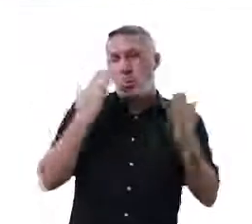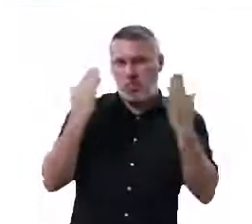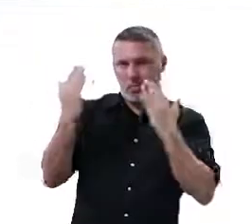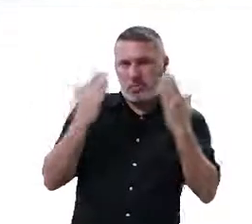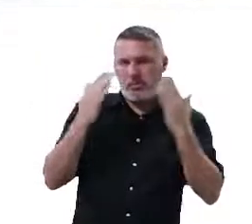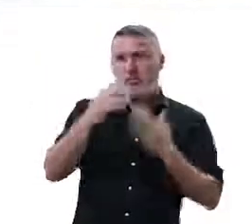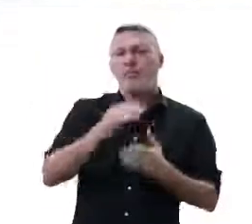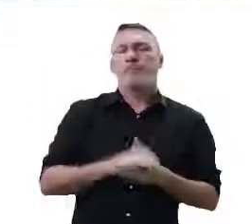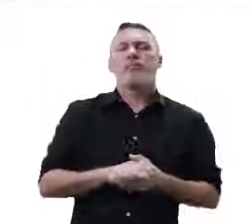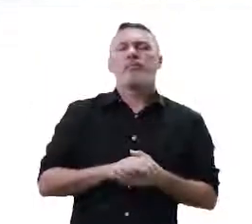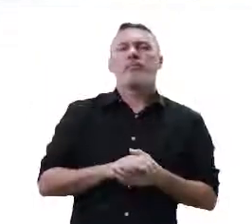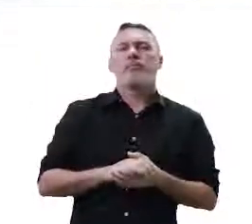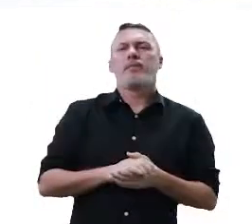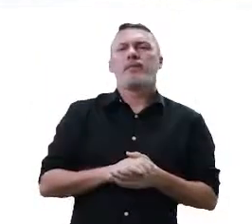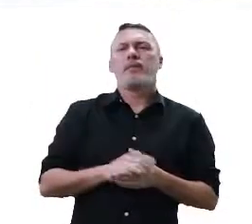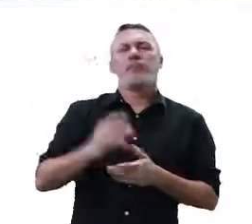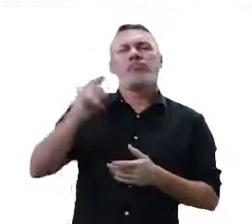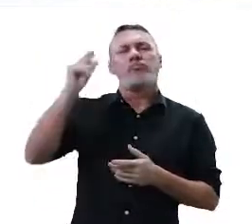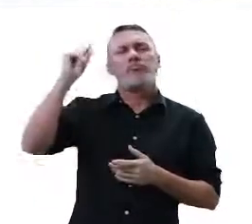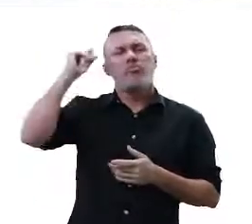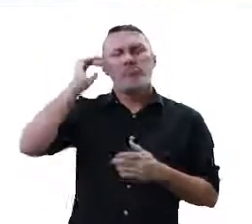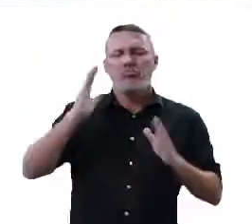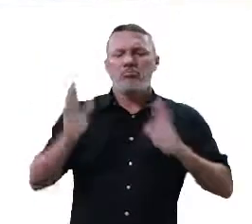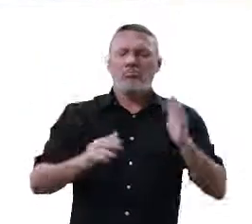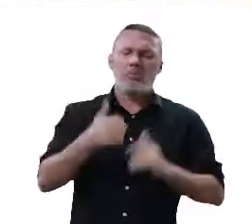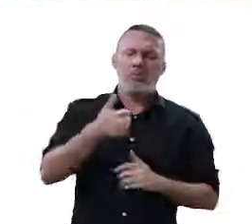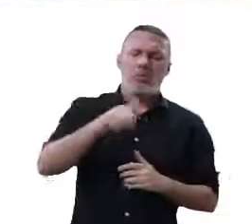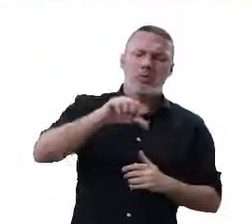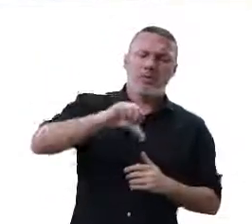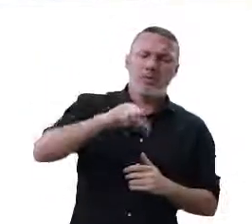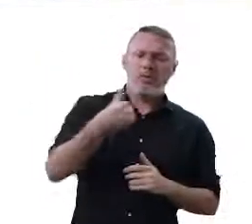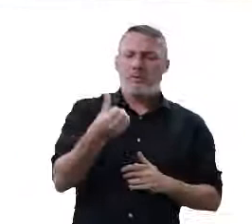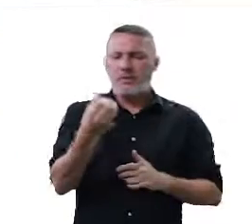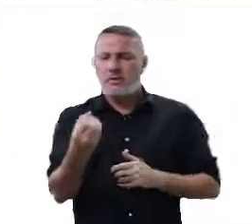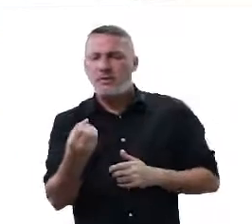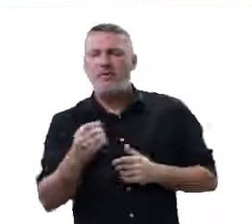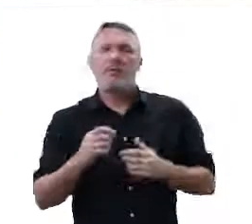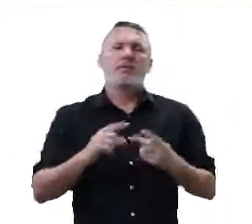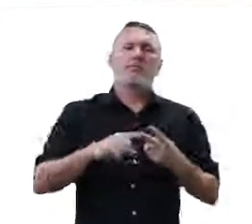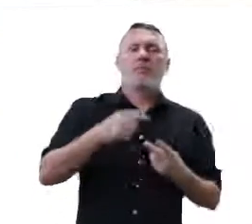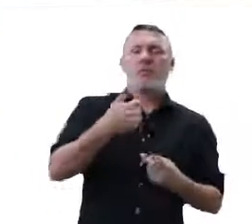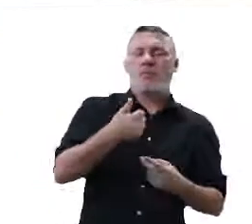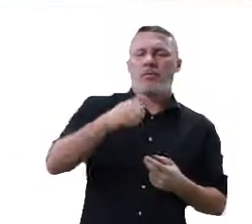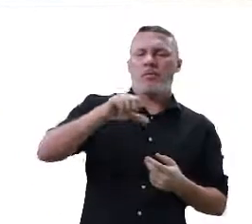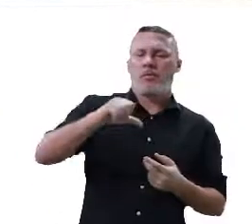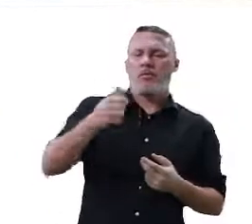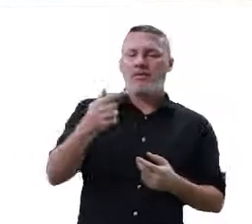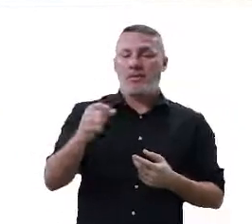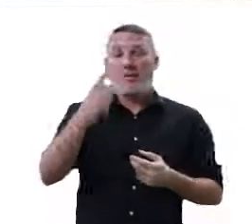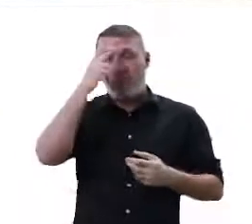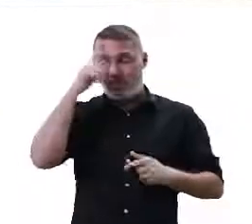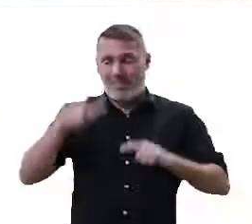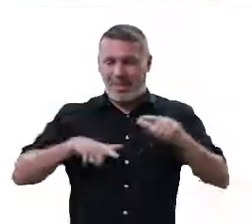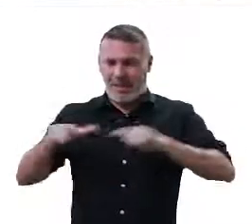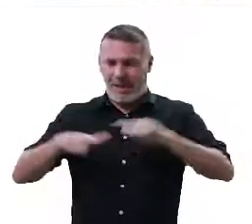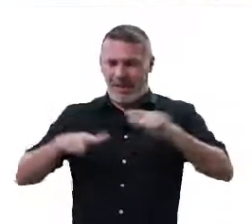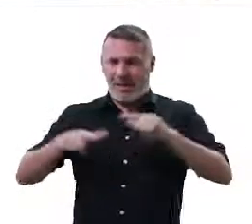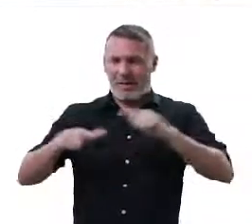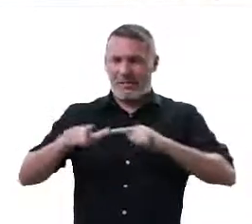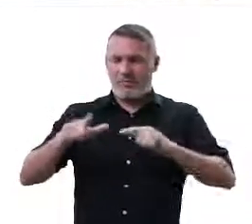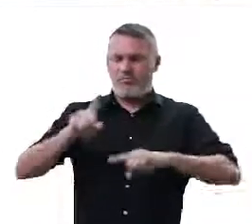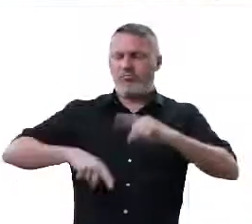muito comum, mas você imagina um operário nos anos 60 e 70 vendo a